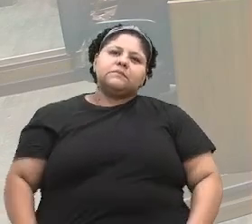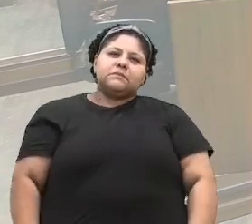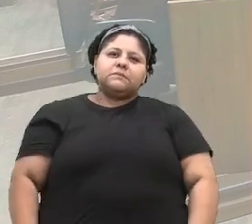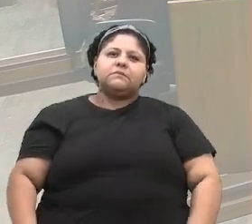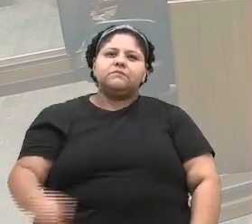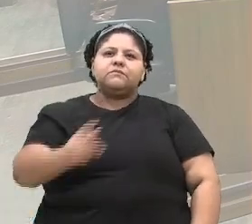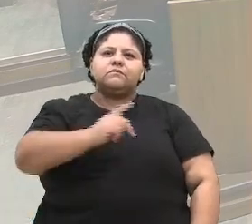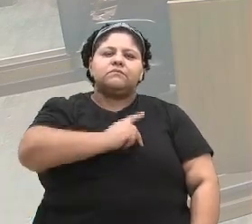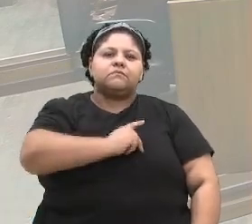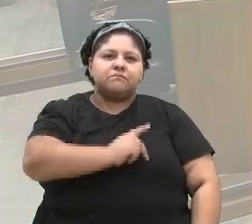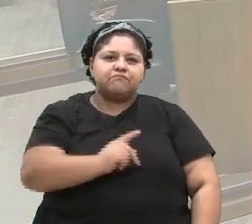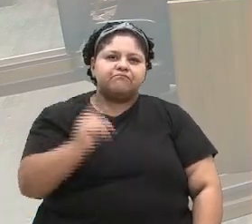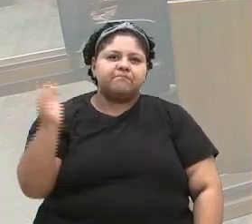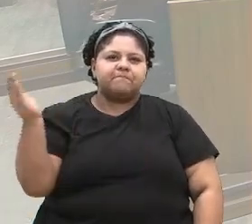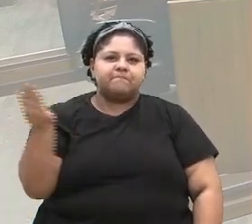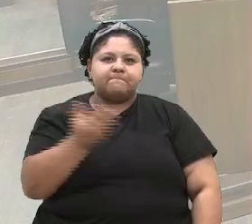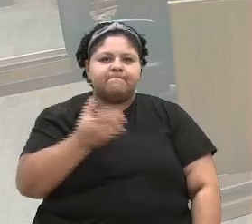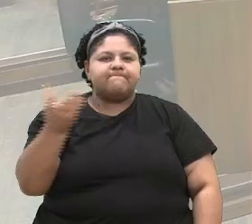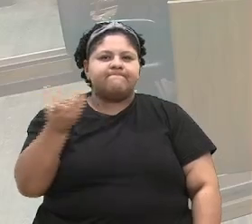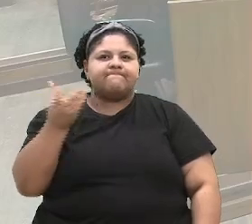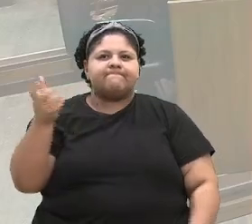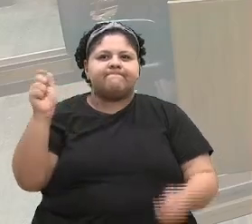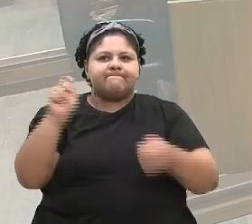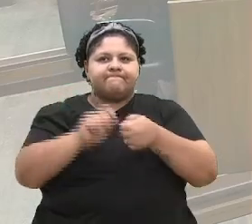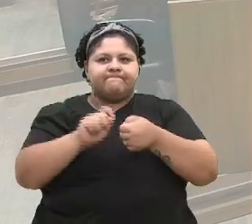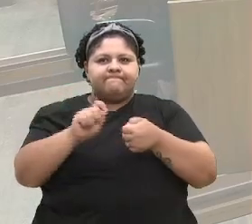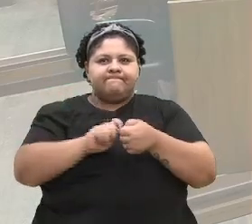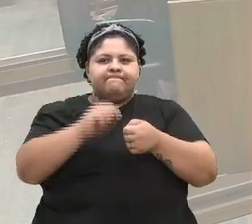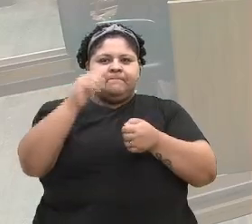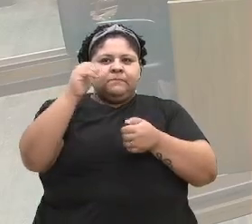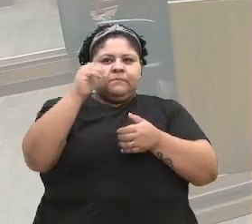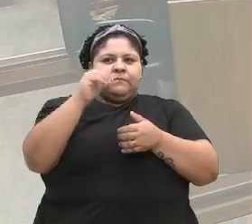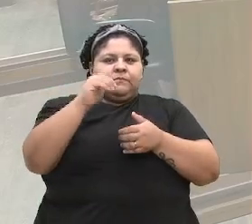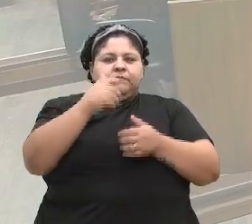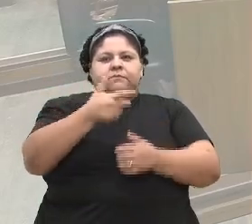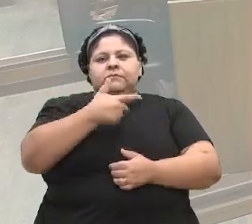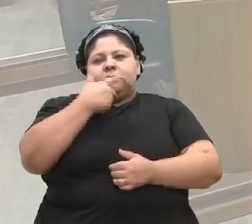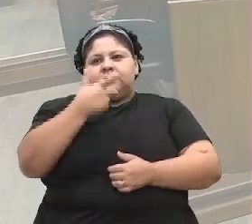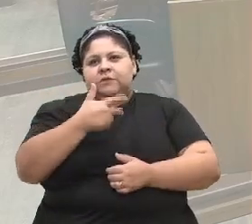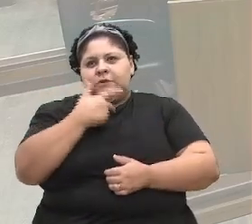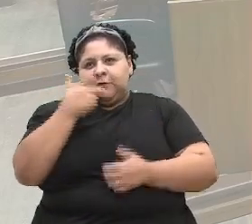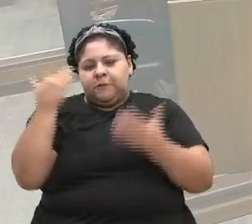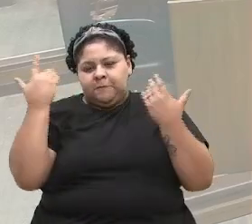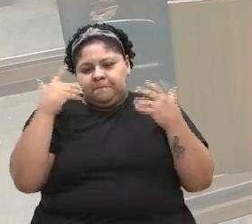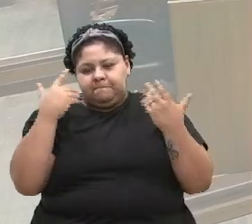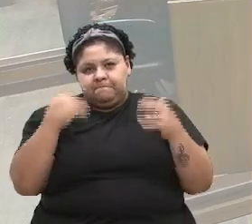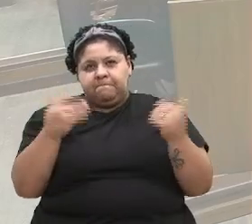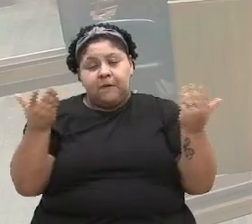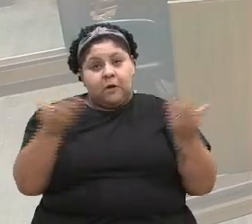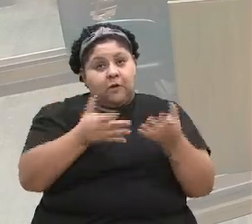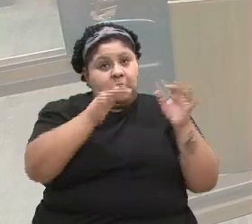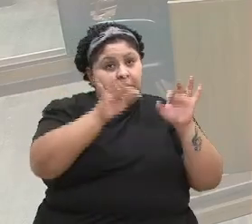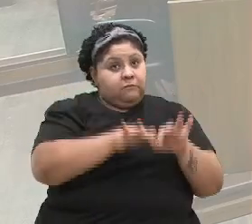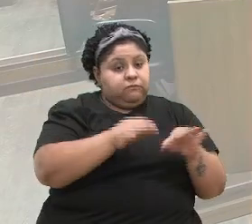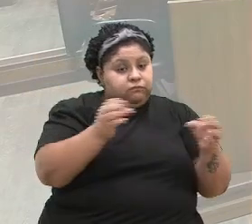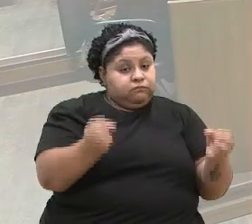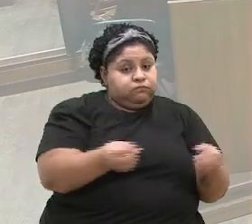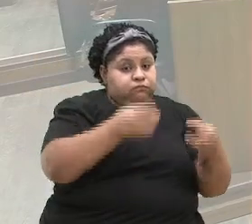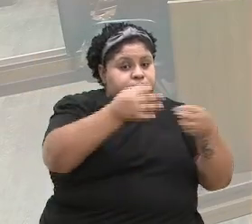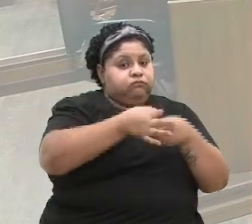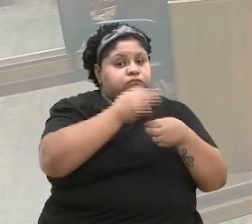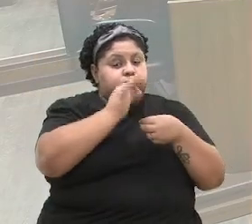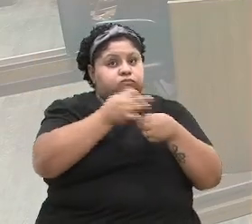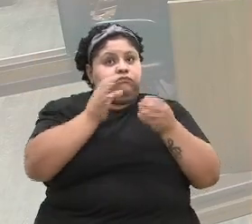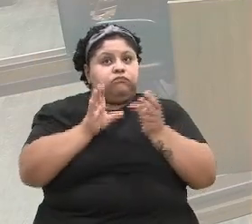Senhora presidente, caros colegas, eu quero fazer um voto de congratulações, agora que encerrou a Festa da Uva, à galera